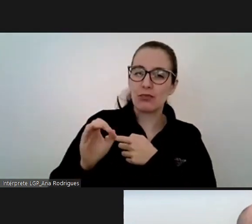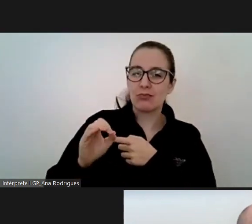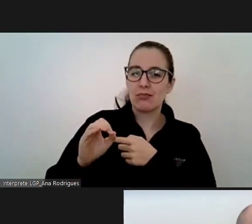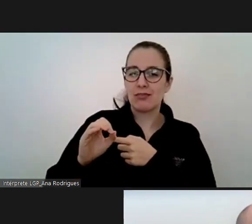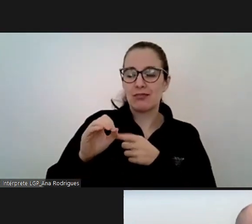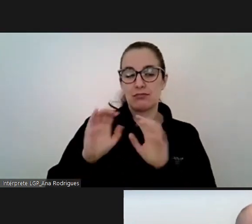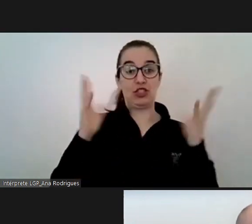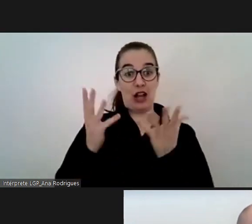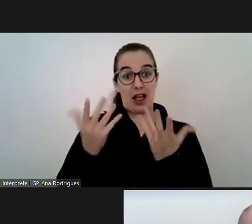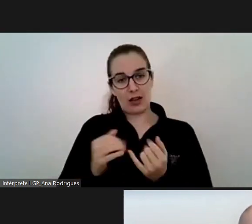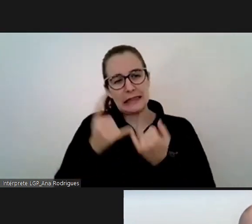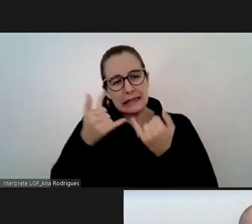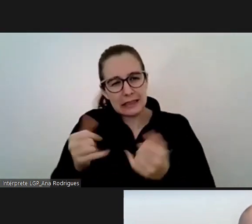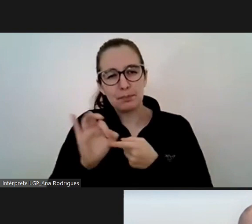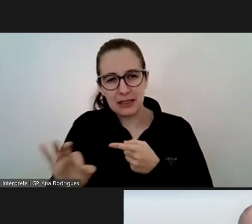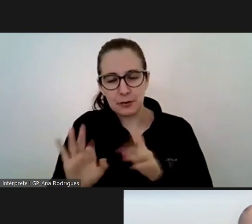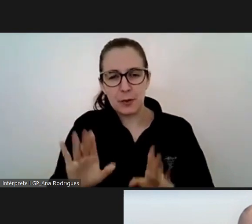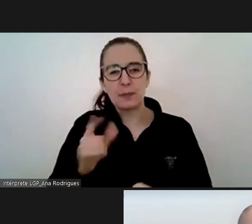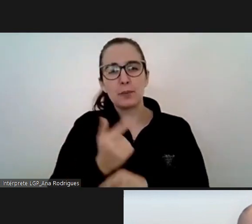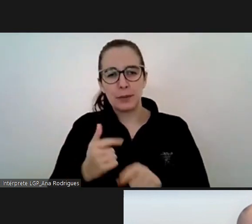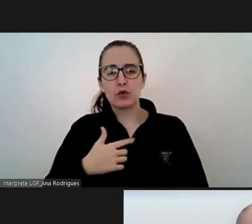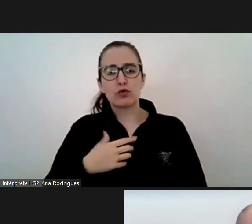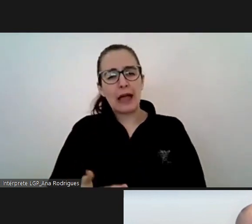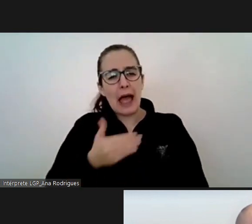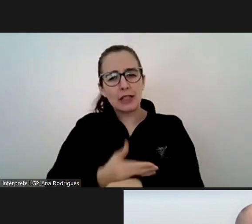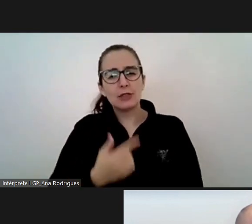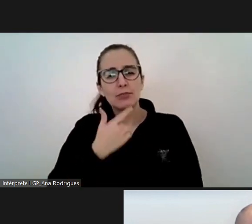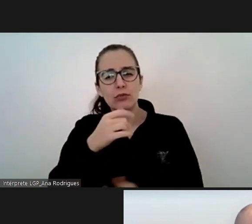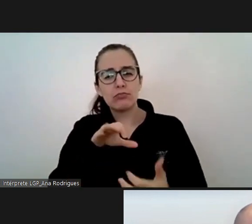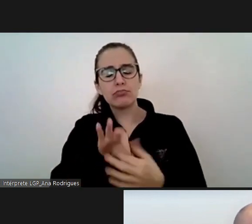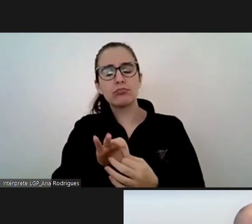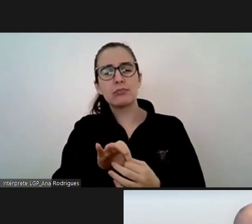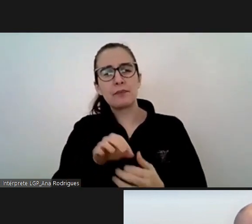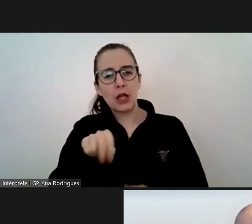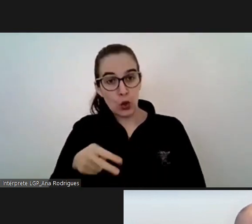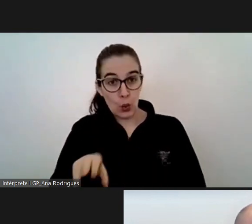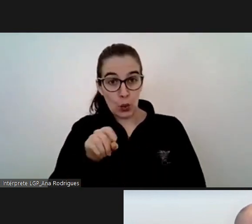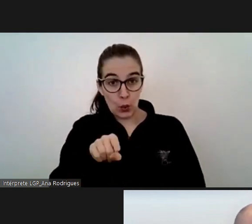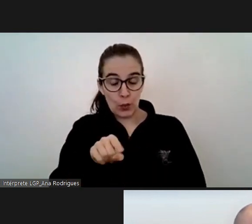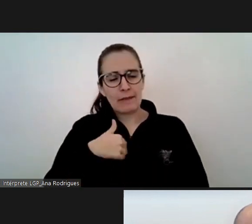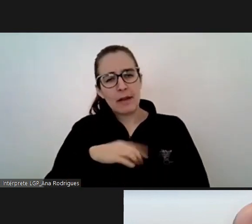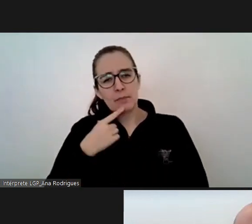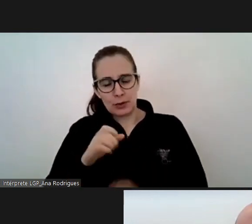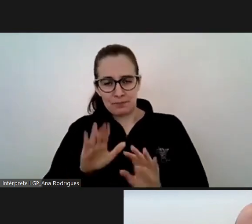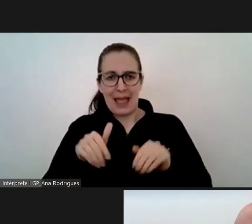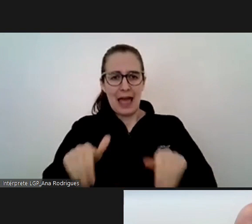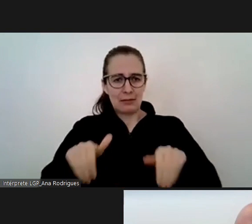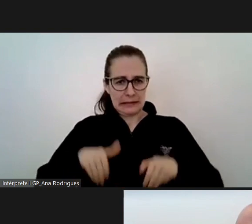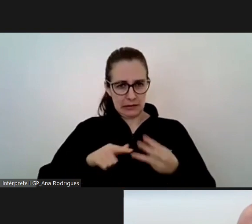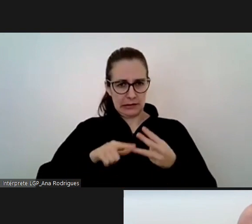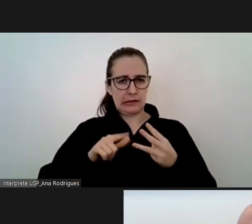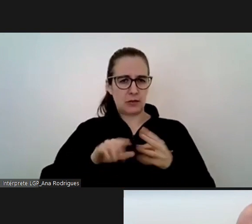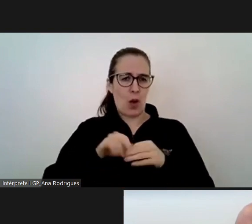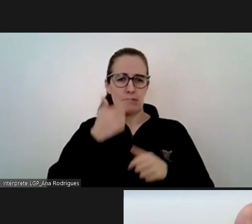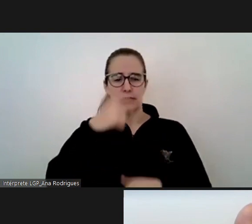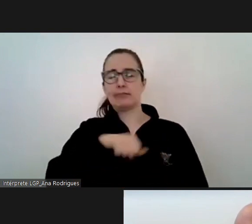mais geral, porque eu gostaria de perguntar, diretamente ligada à questão levantada pelo Nuno, que é a abstenção por apatia política, não é?